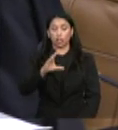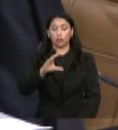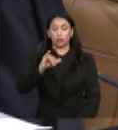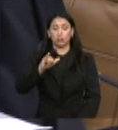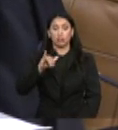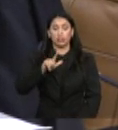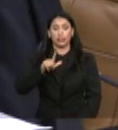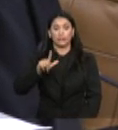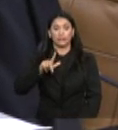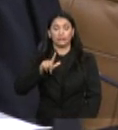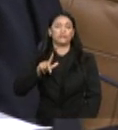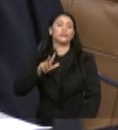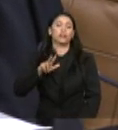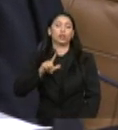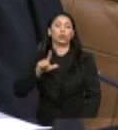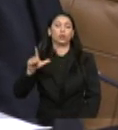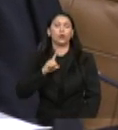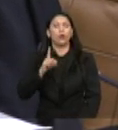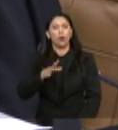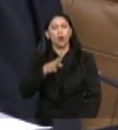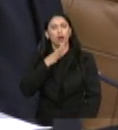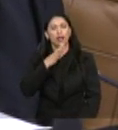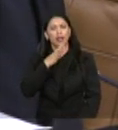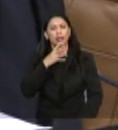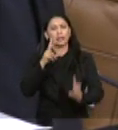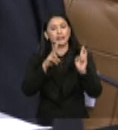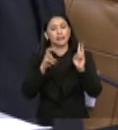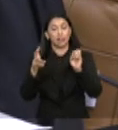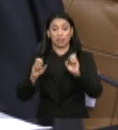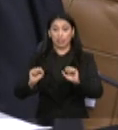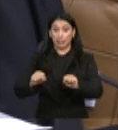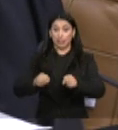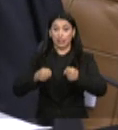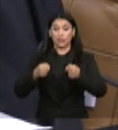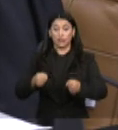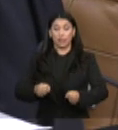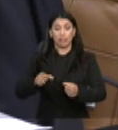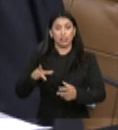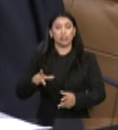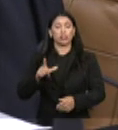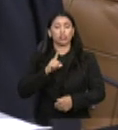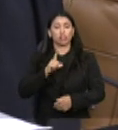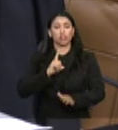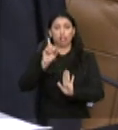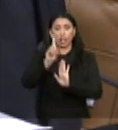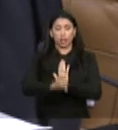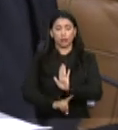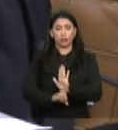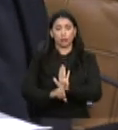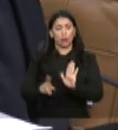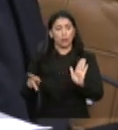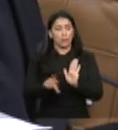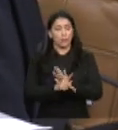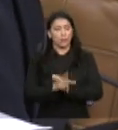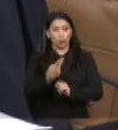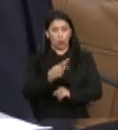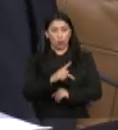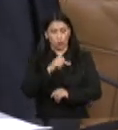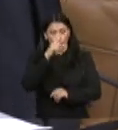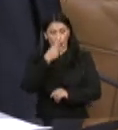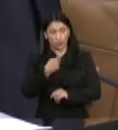conhecem temas controvertidos em Rui como a defesa da posse dos direitos pessoais e a polêmica